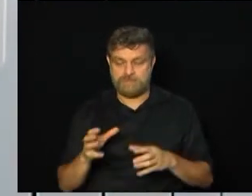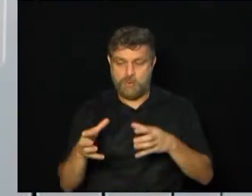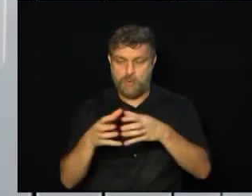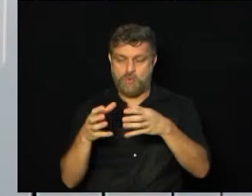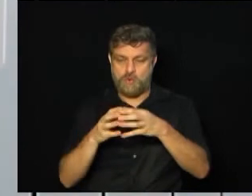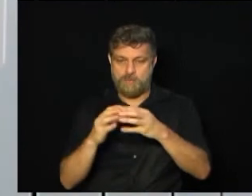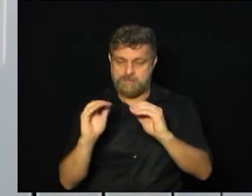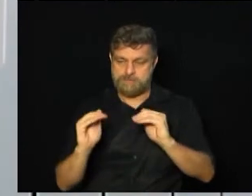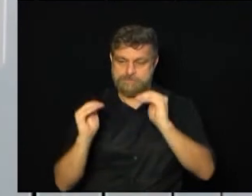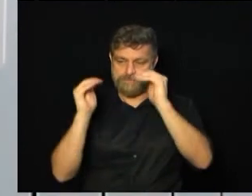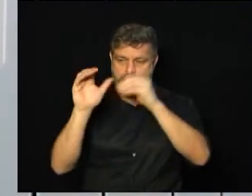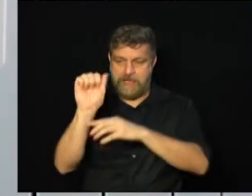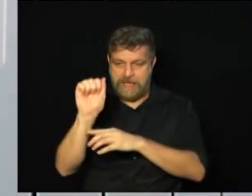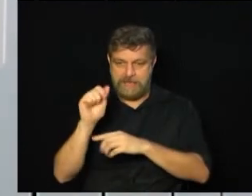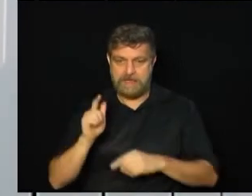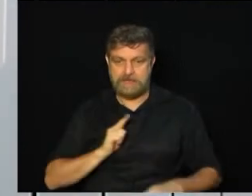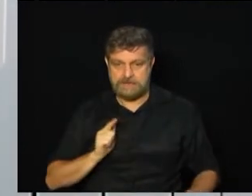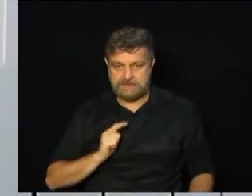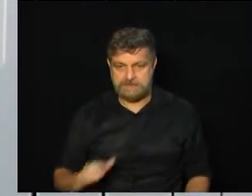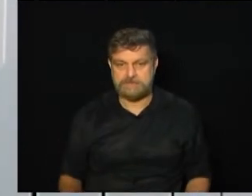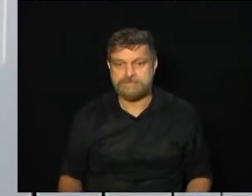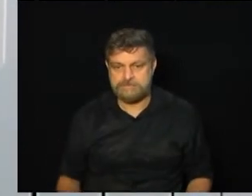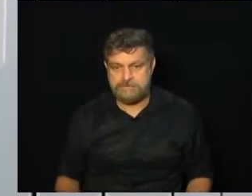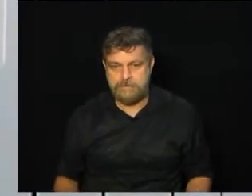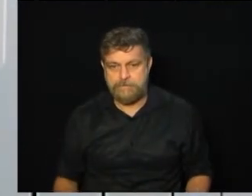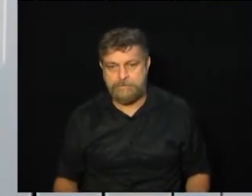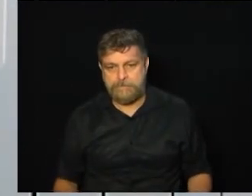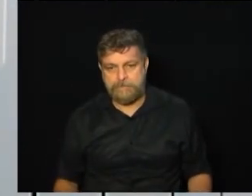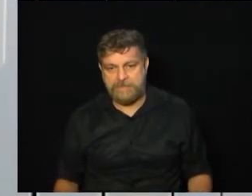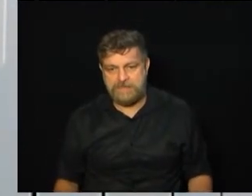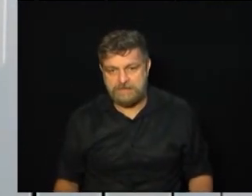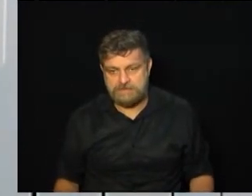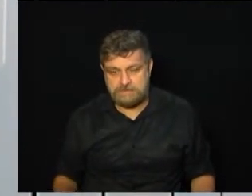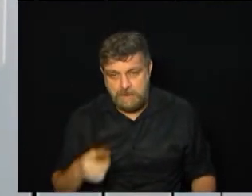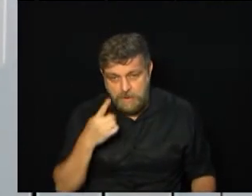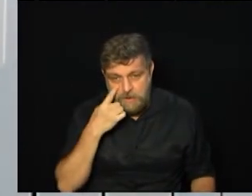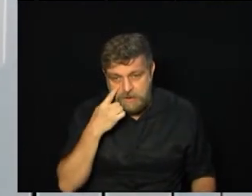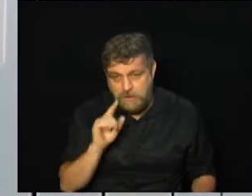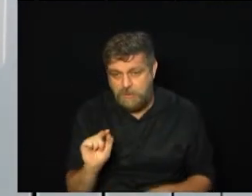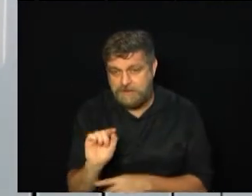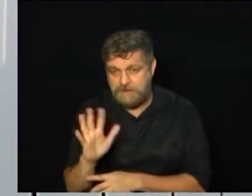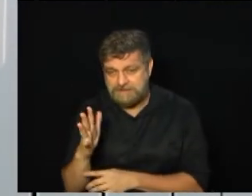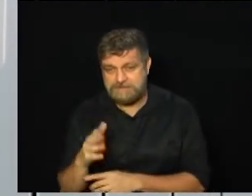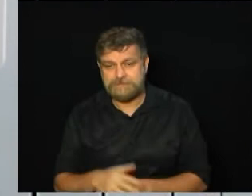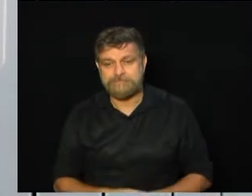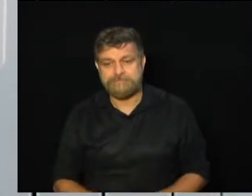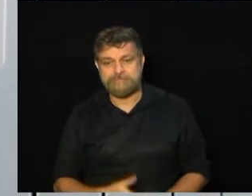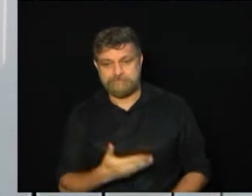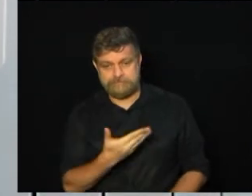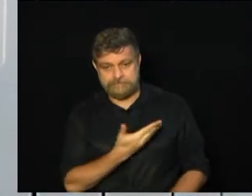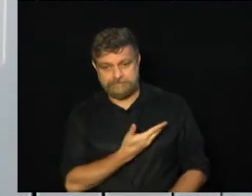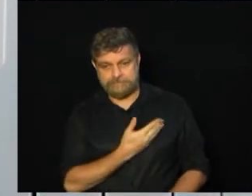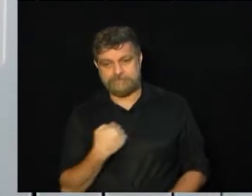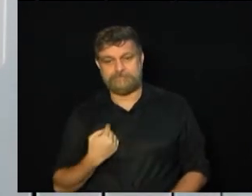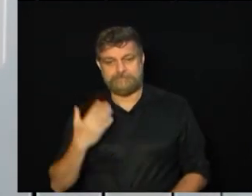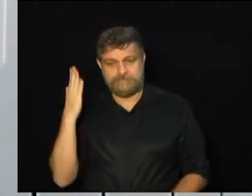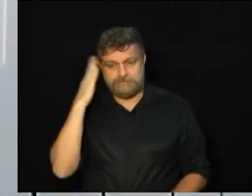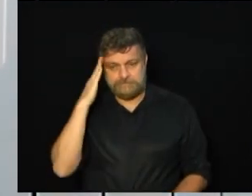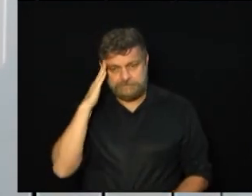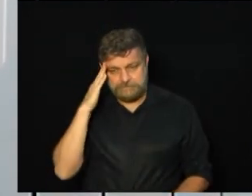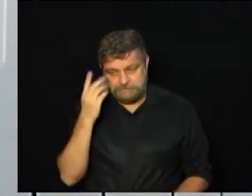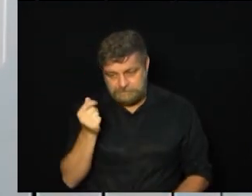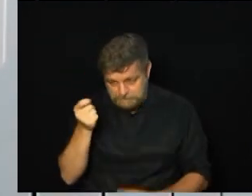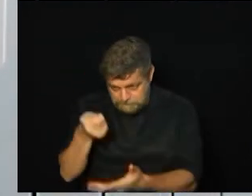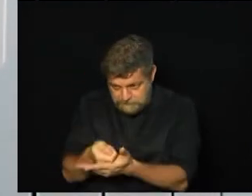divisão. É um confronto da parte de cima da tabela. Olha só, a amizade a gente sabe que não tem